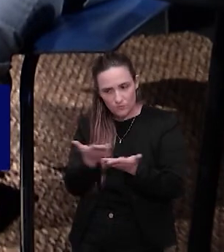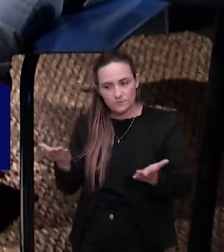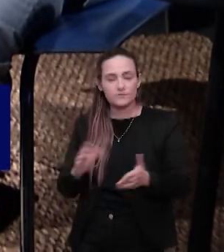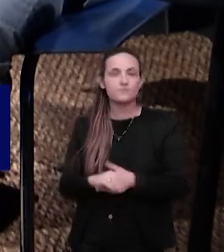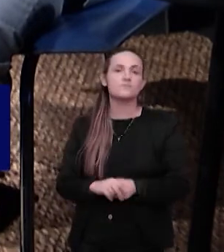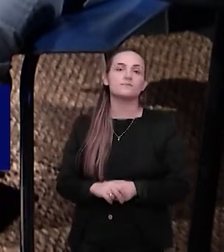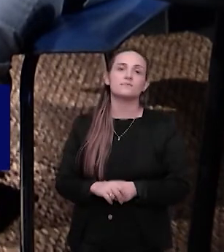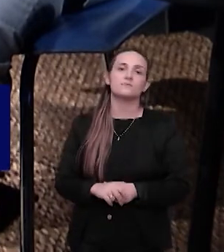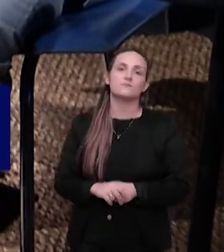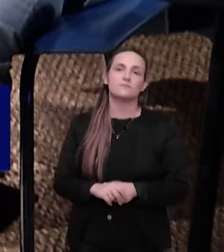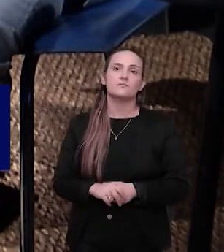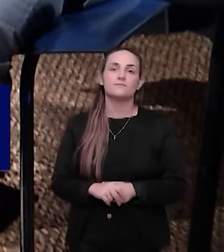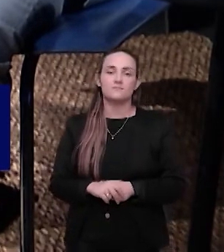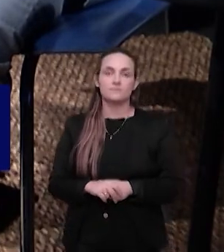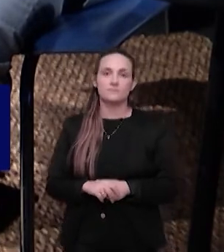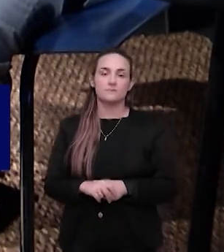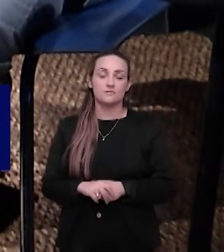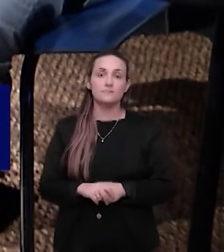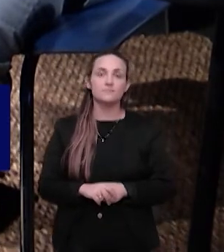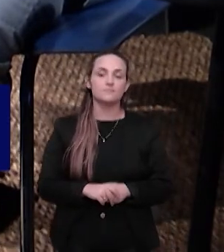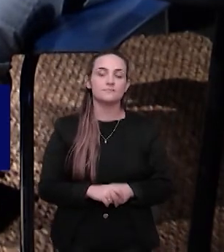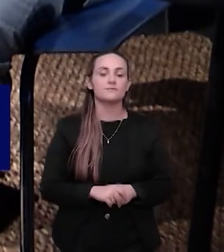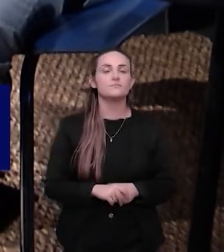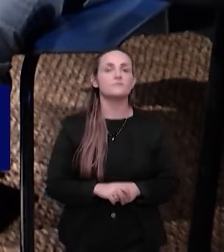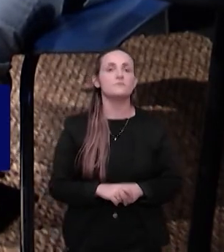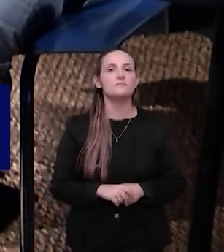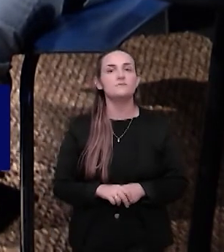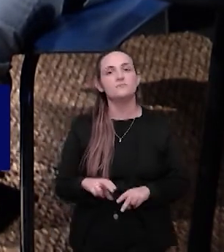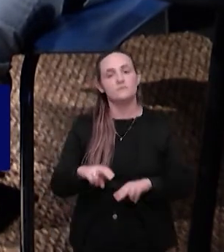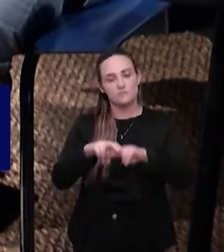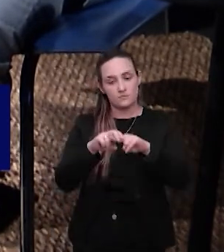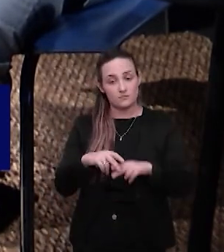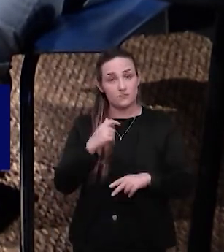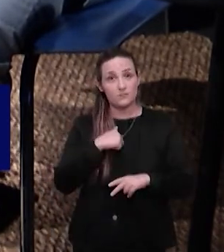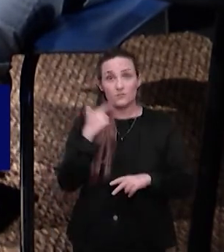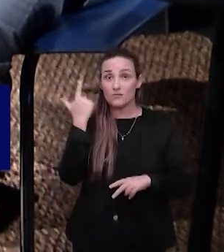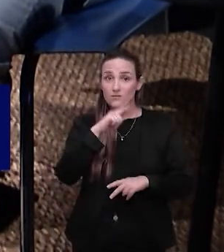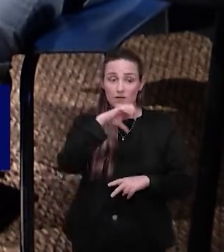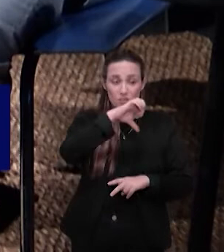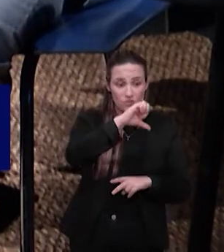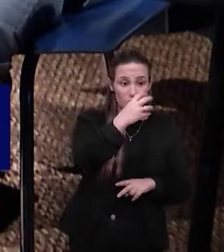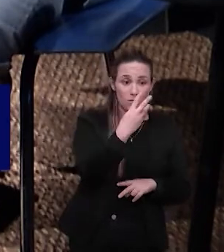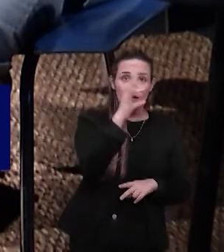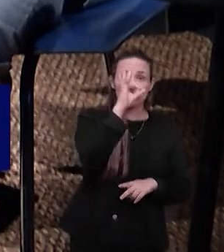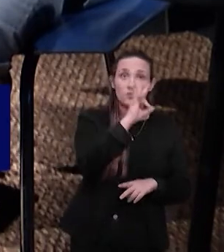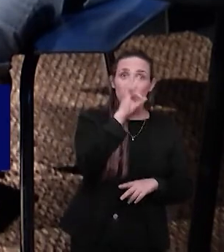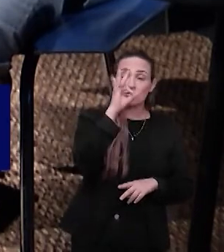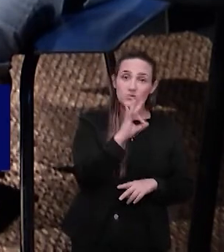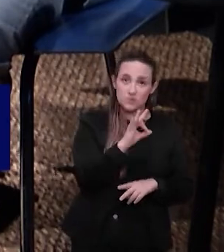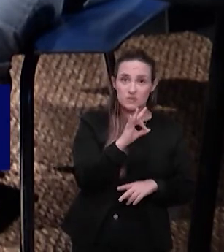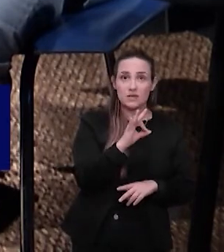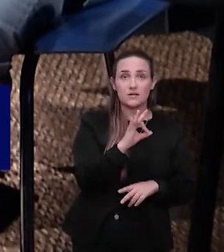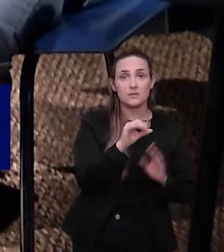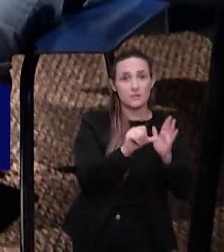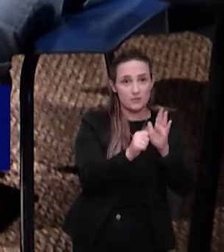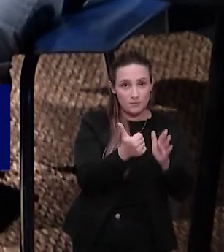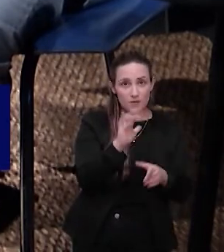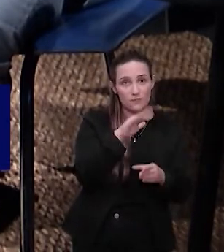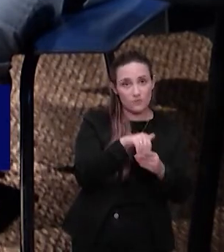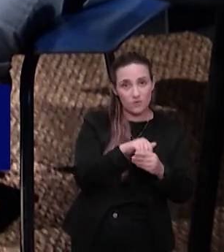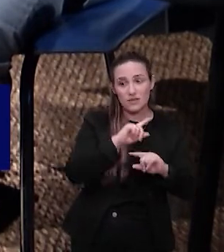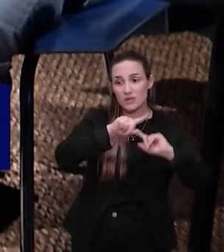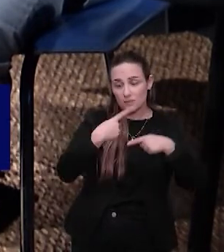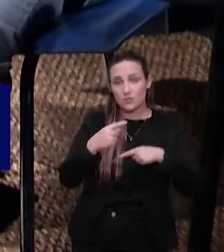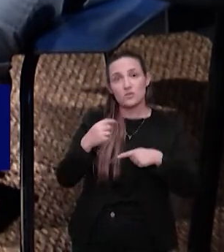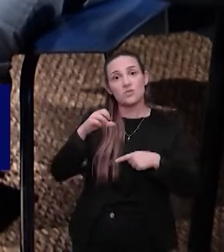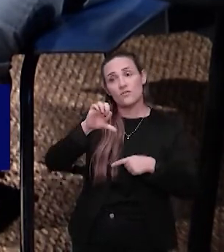ideias, a carreira, que eu consegui 94% de votos na primeira eleição, 97% na segunda eleição como candidato único. Candidato